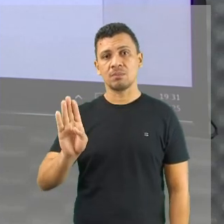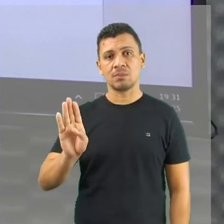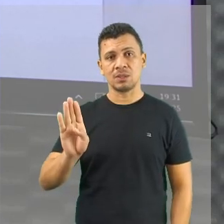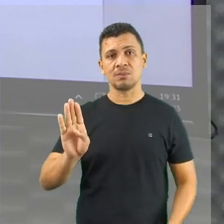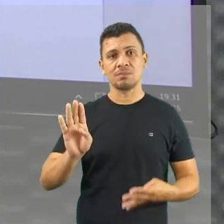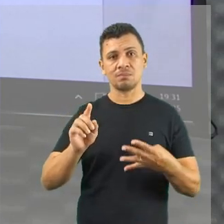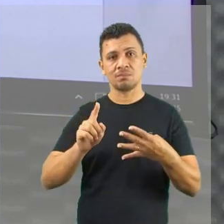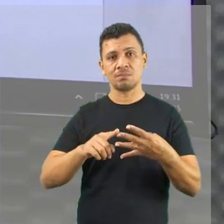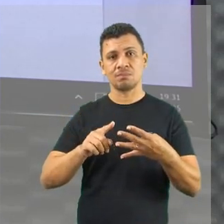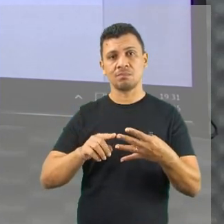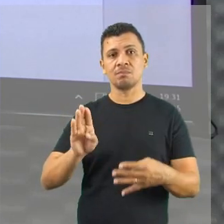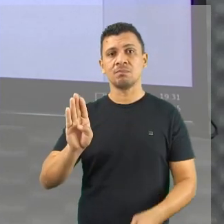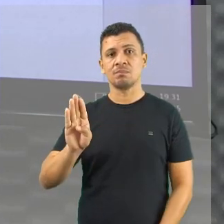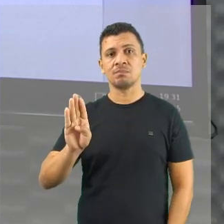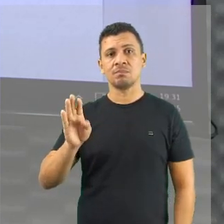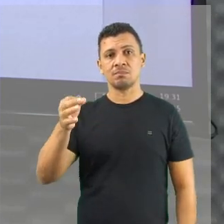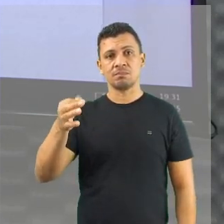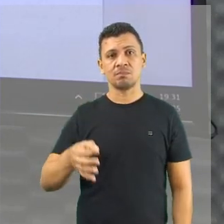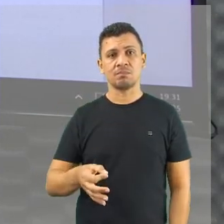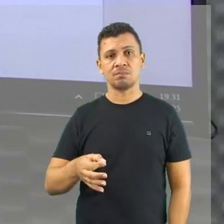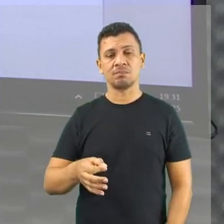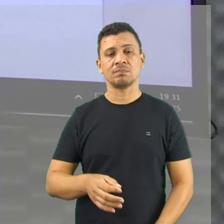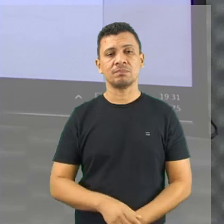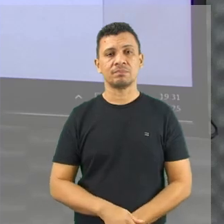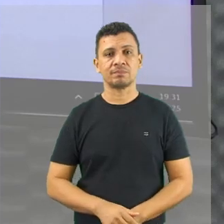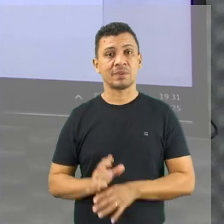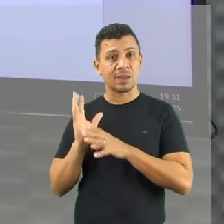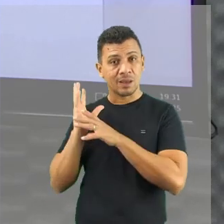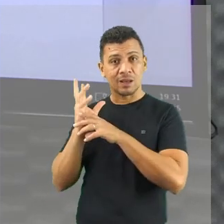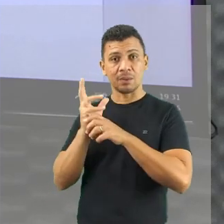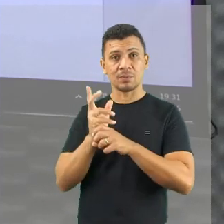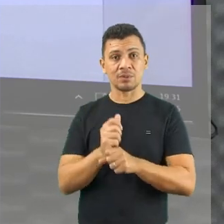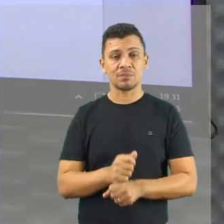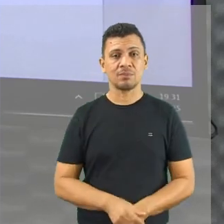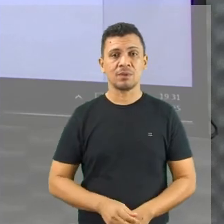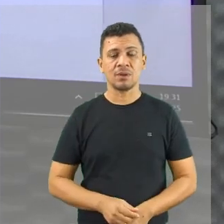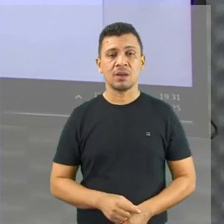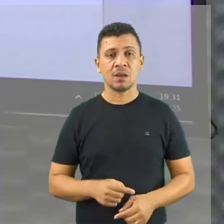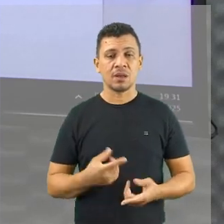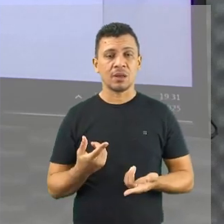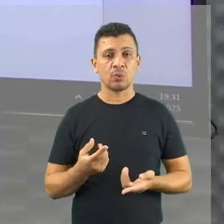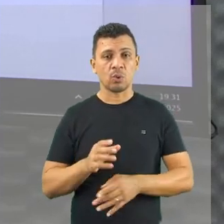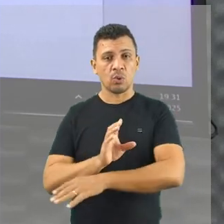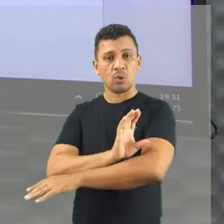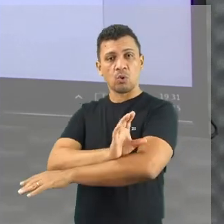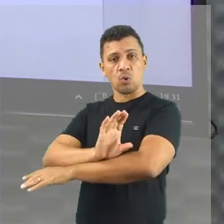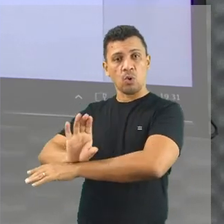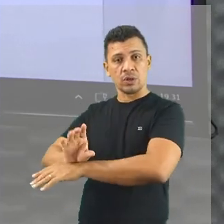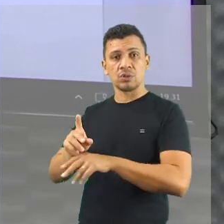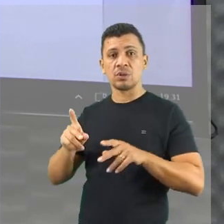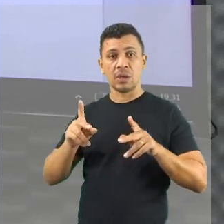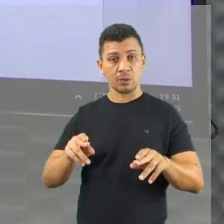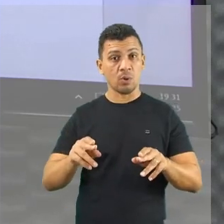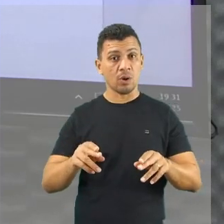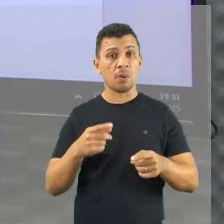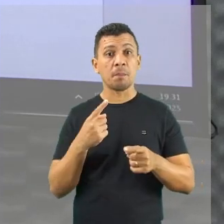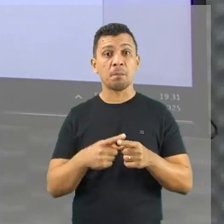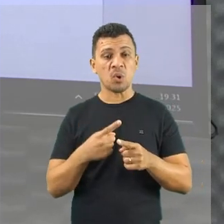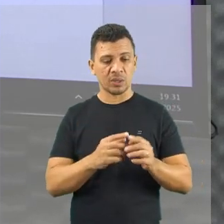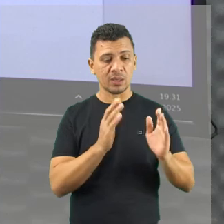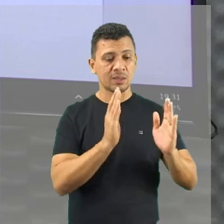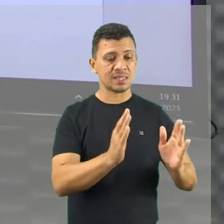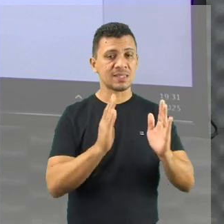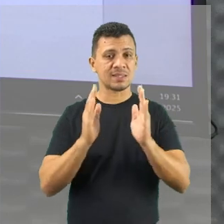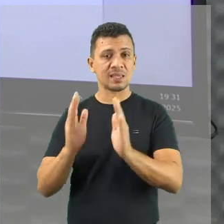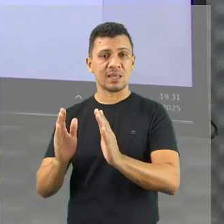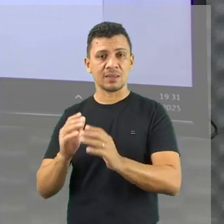bola. Então, só recapitulando, a corrente é igual porque eles estão em série. Então, em série, o